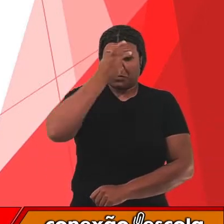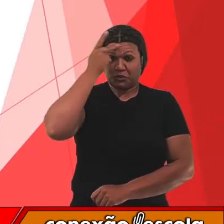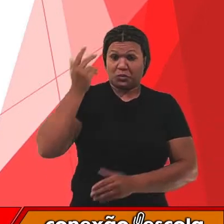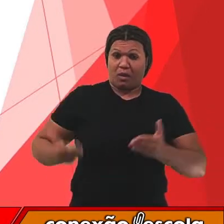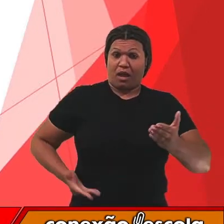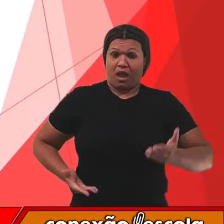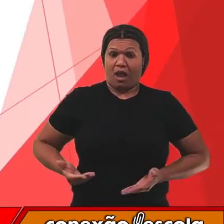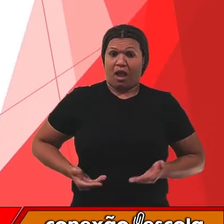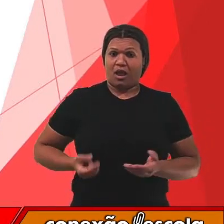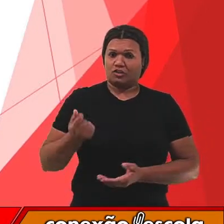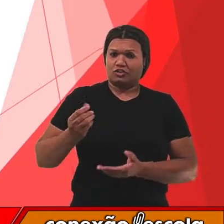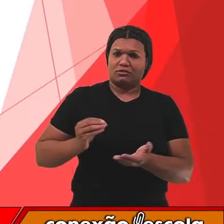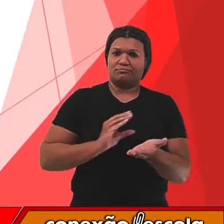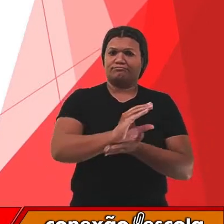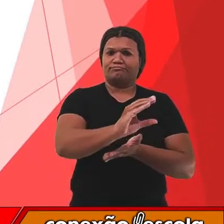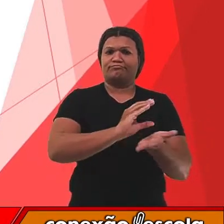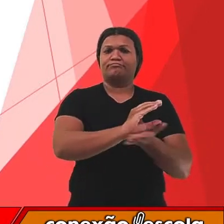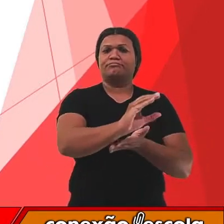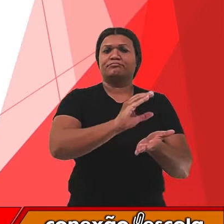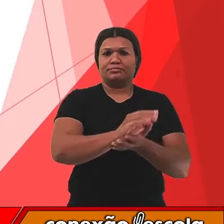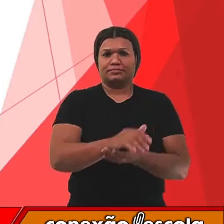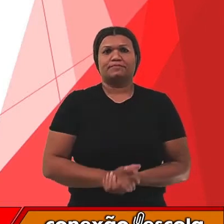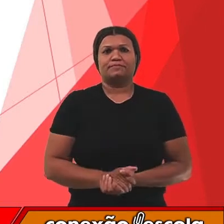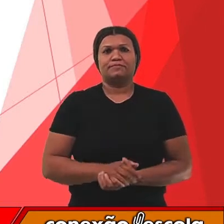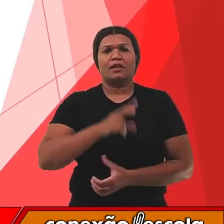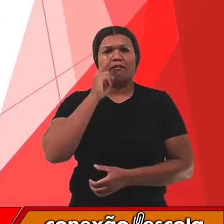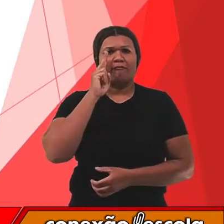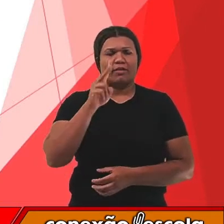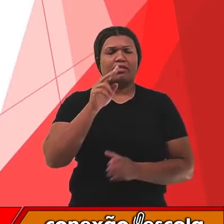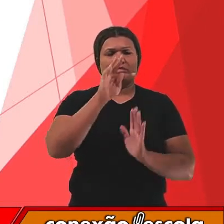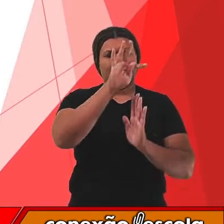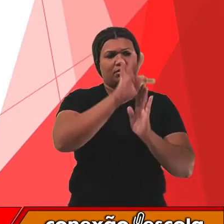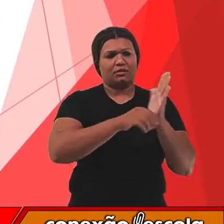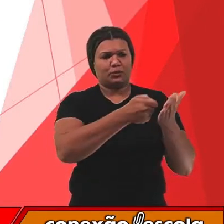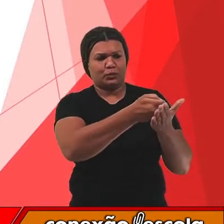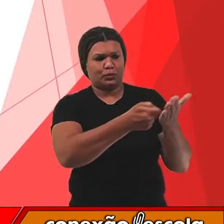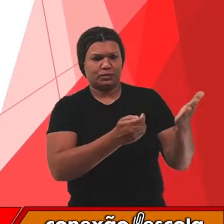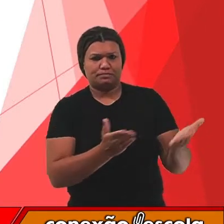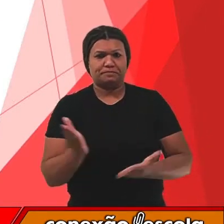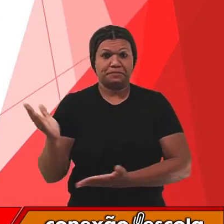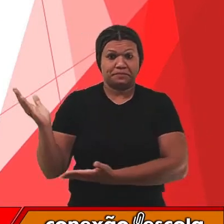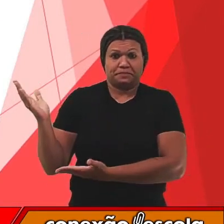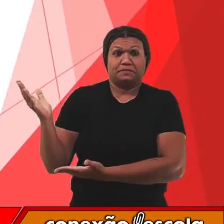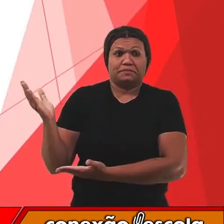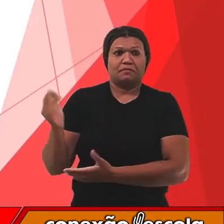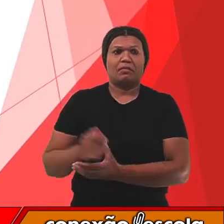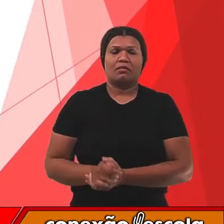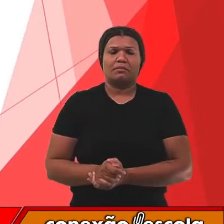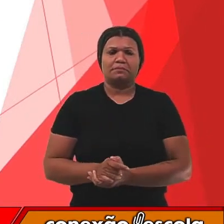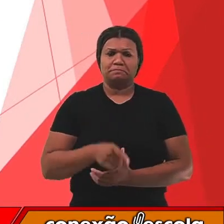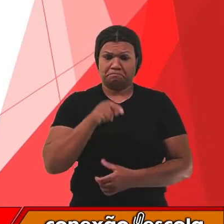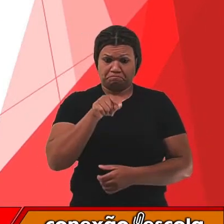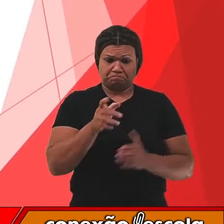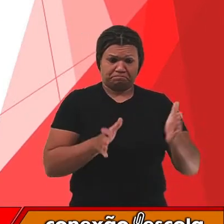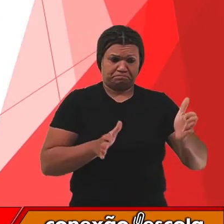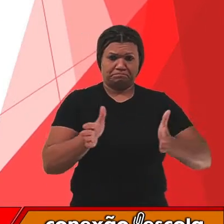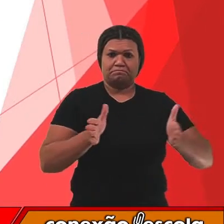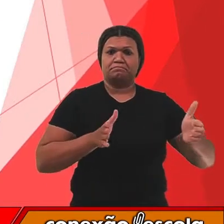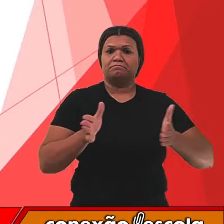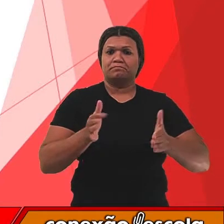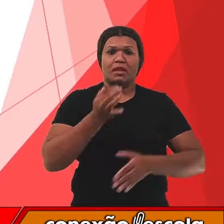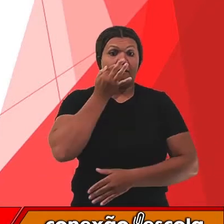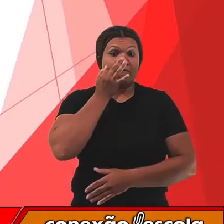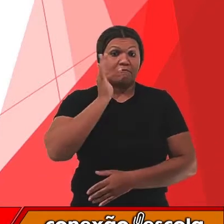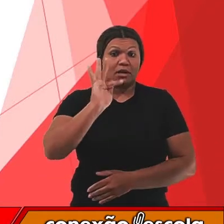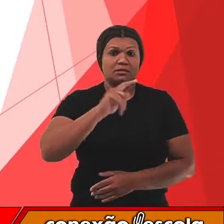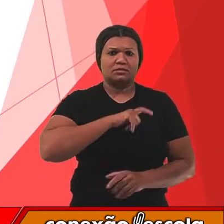trabalhadores. Observe o que o texto diz. Nesse período, a França estava